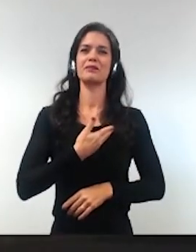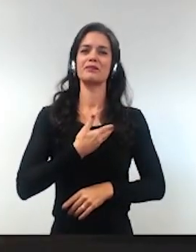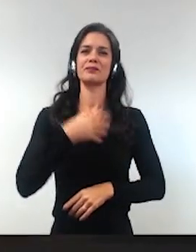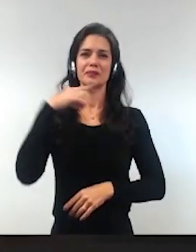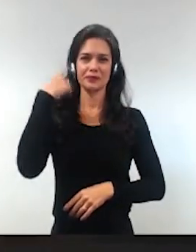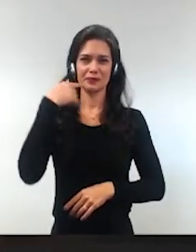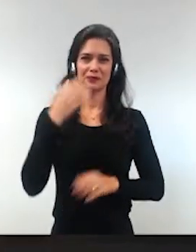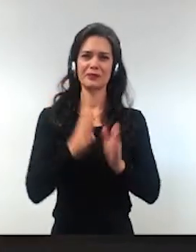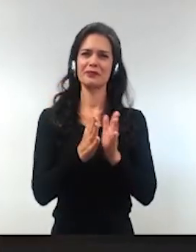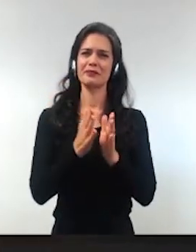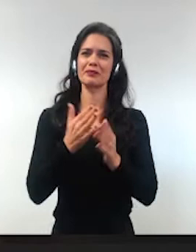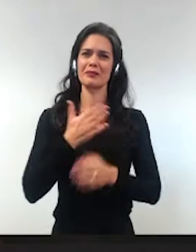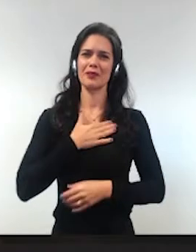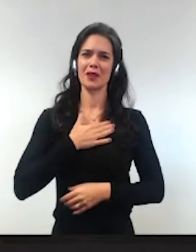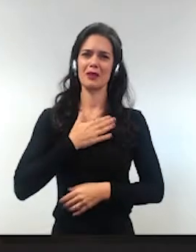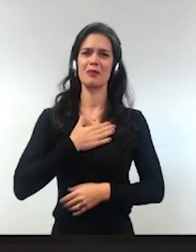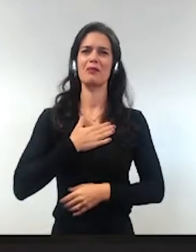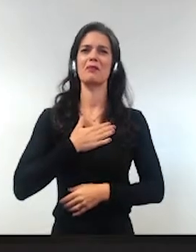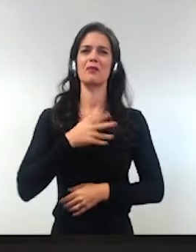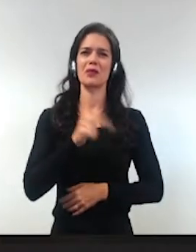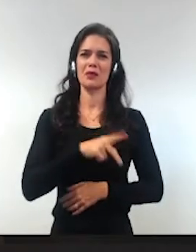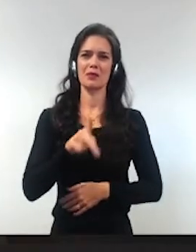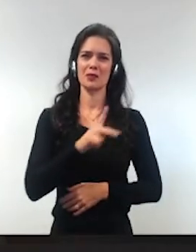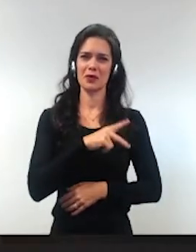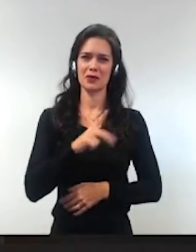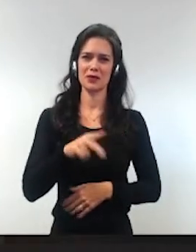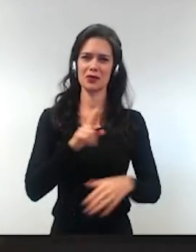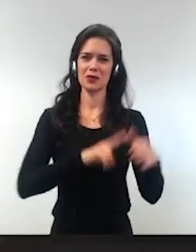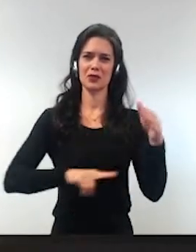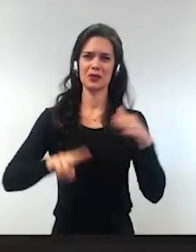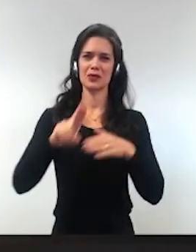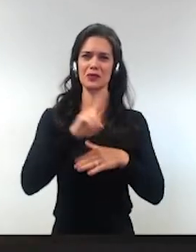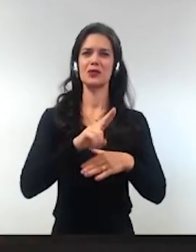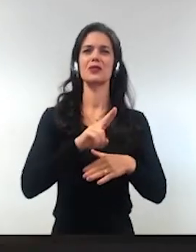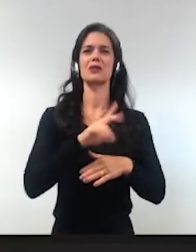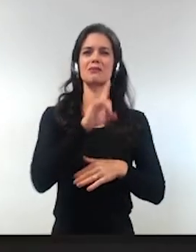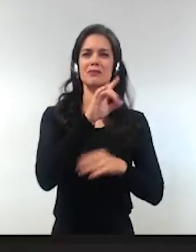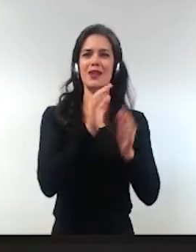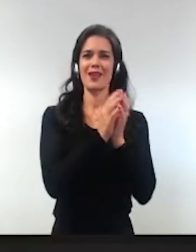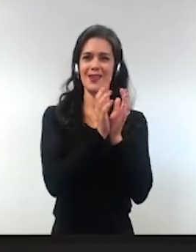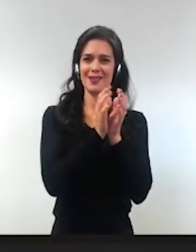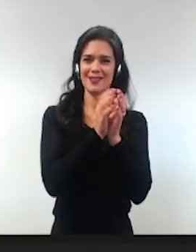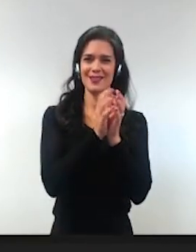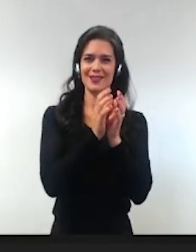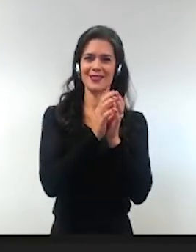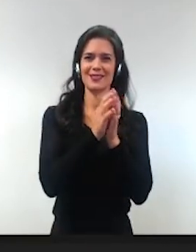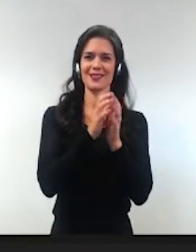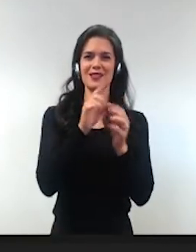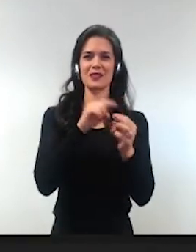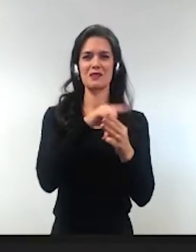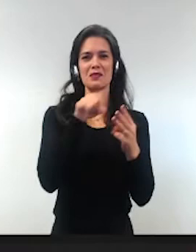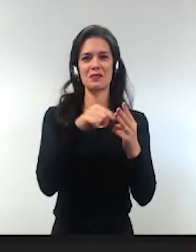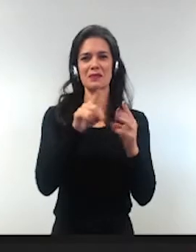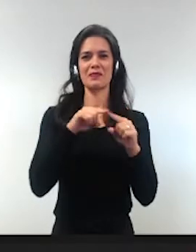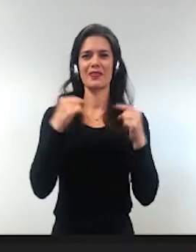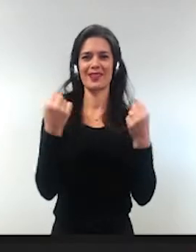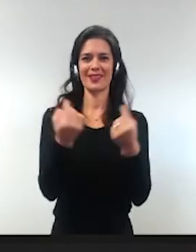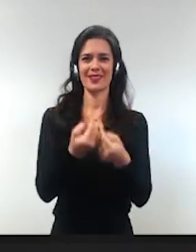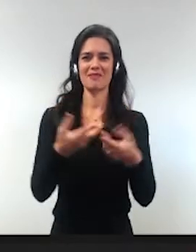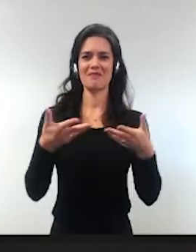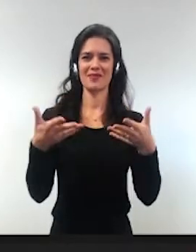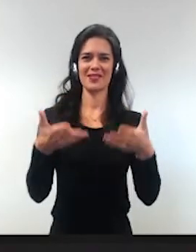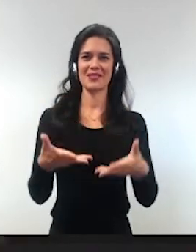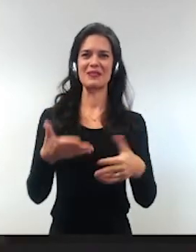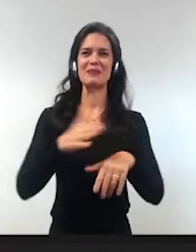meu professor na Faculdade de Direito de Recife. Então, isso já é motivo de muita alegria estarmos todos aqui participando